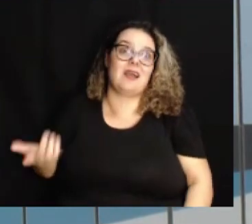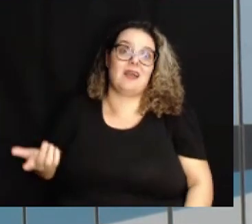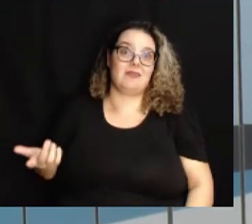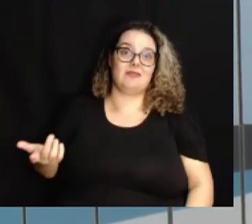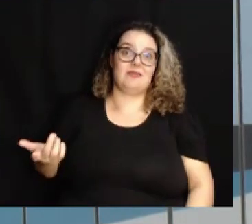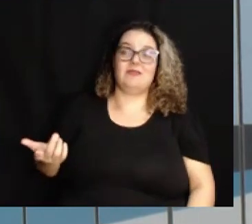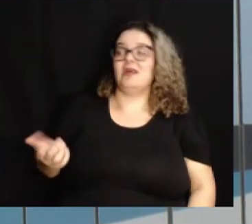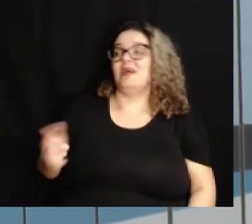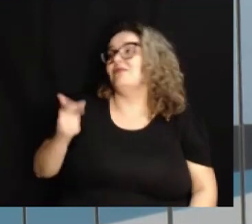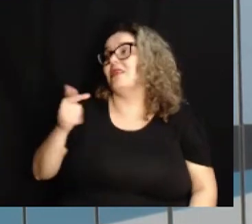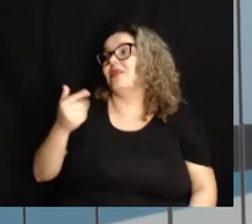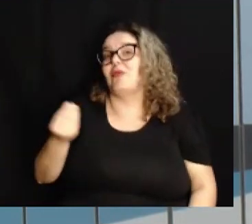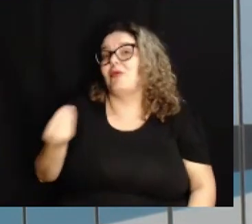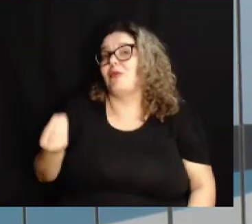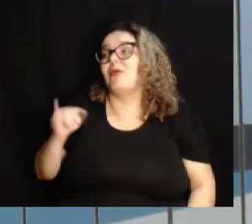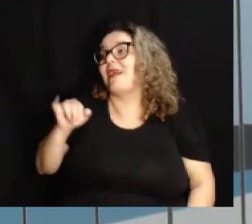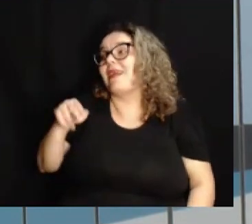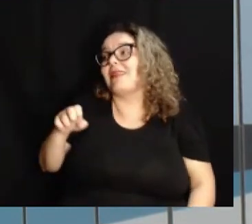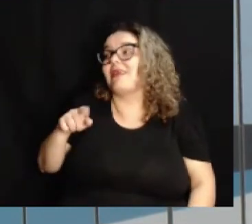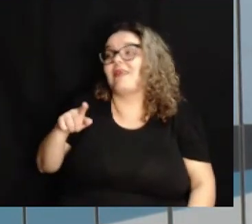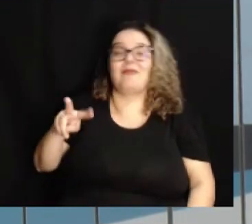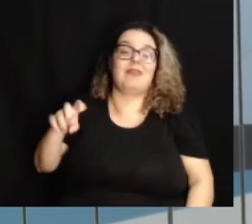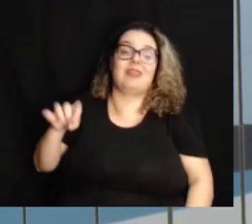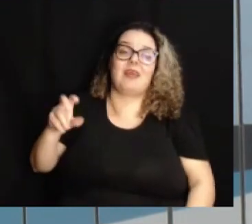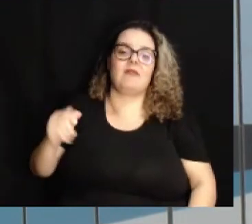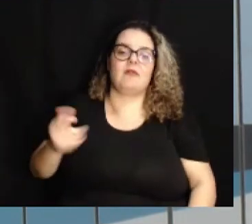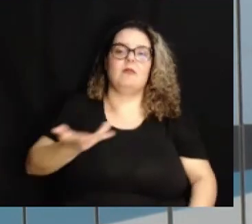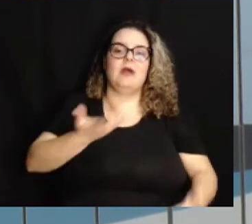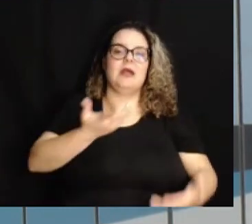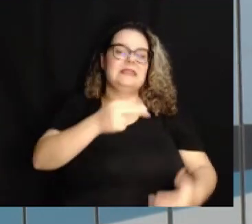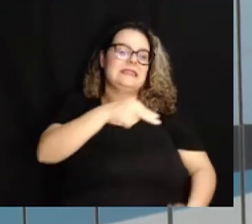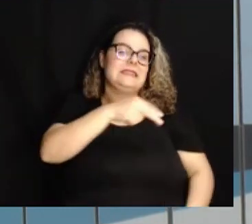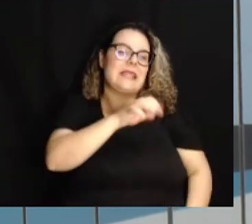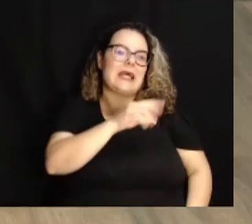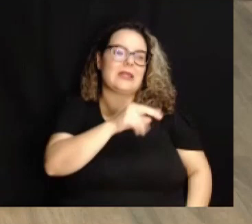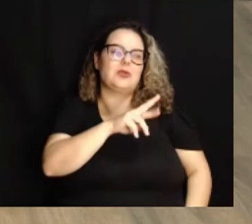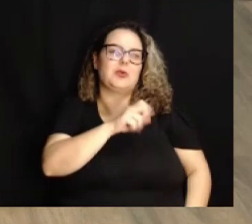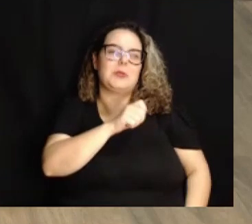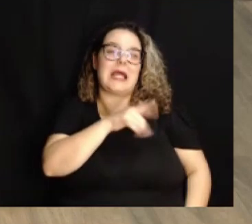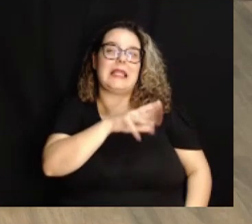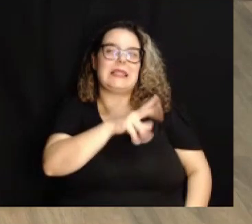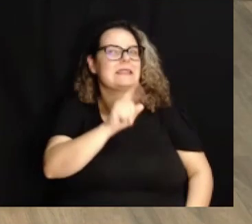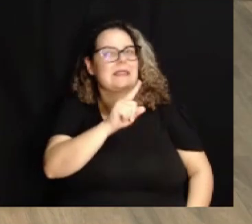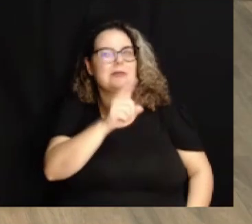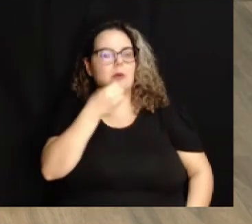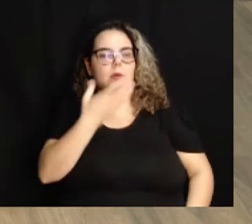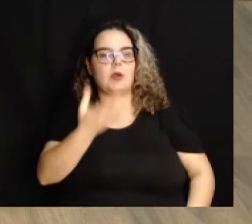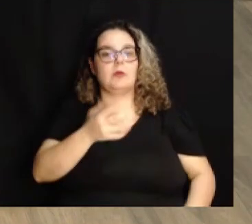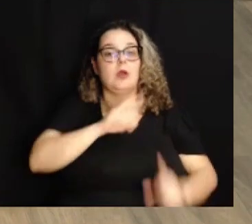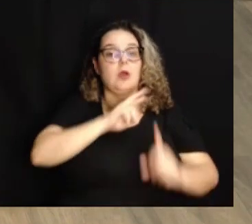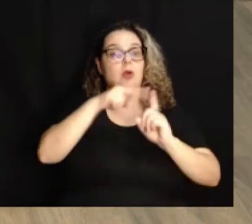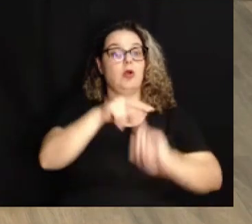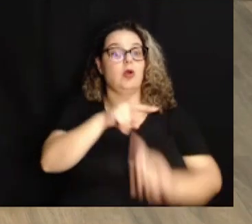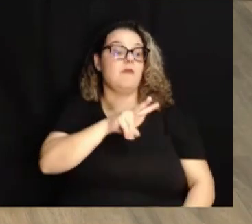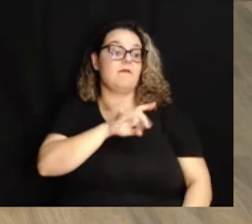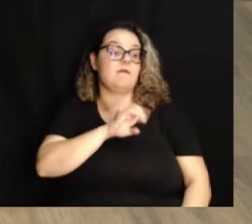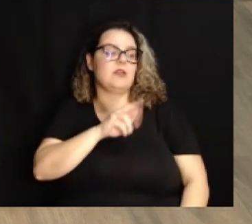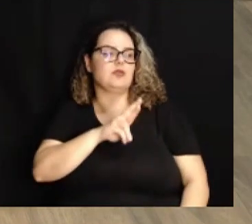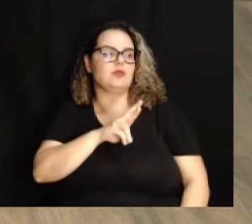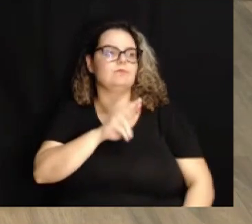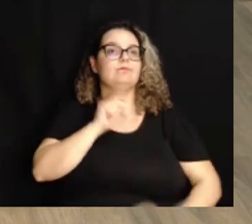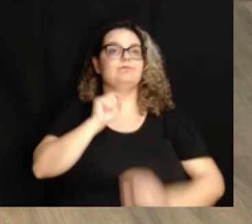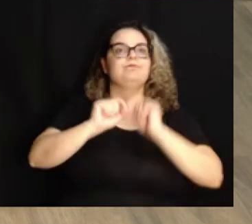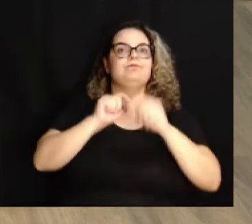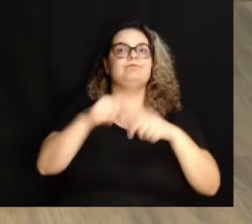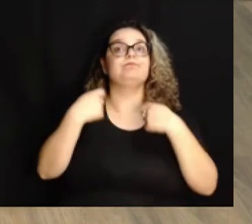inferiorizando talvez o que as pessoas estejam sentindo, né? Ponto de vista do Vitor, psicanalista, o que a gente precisa hoje